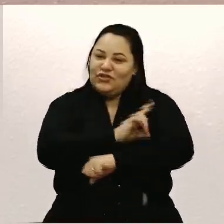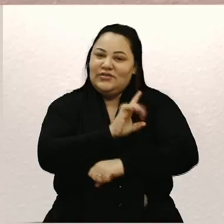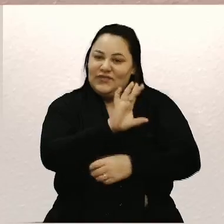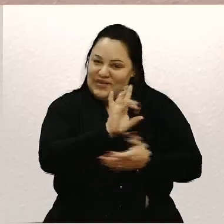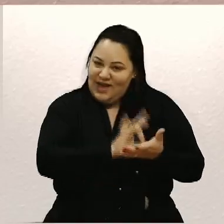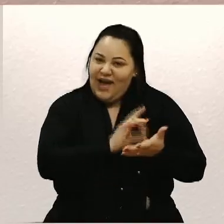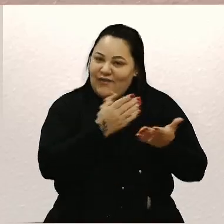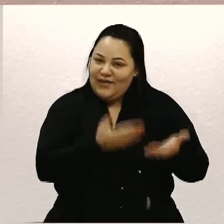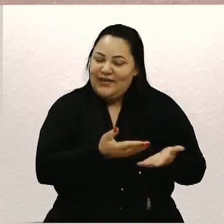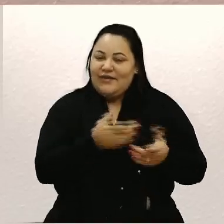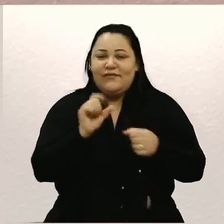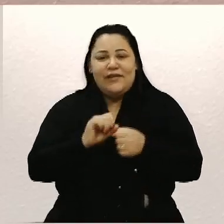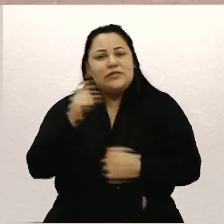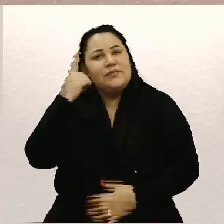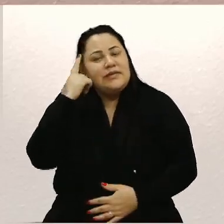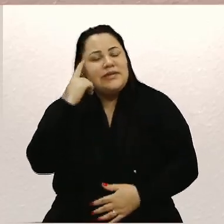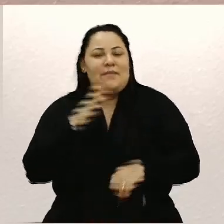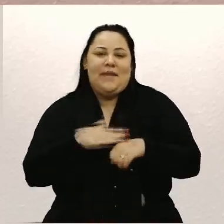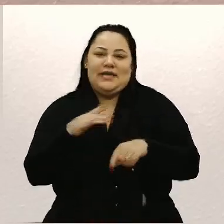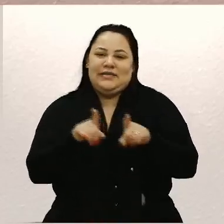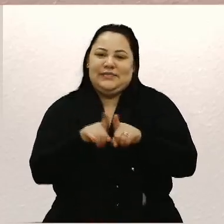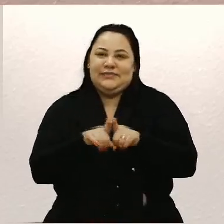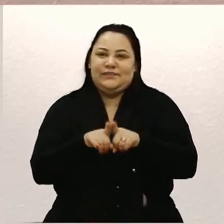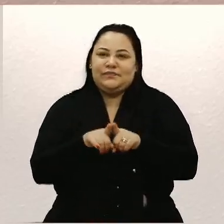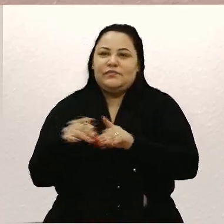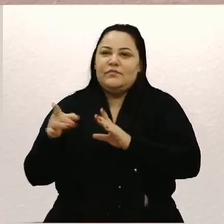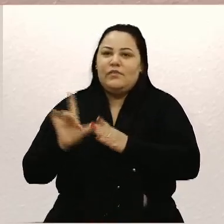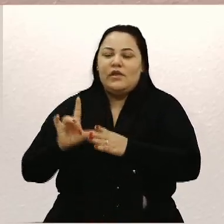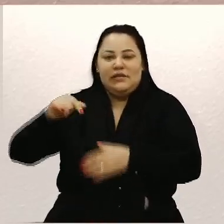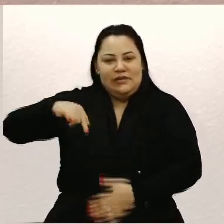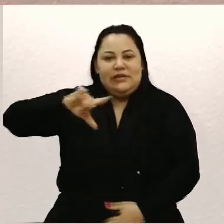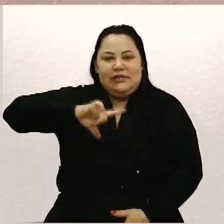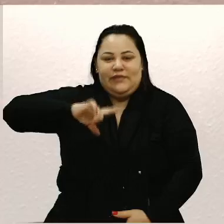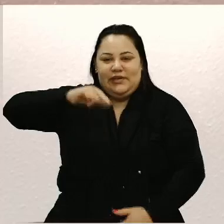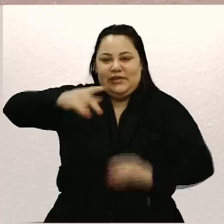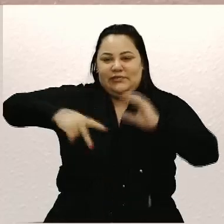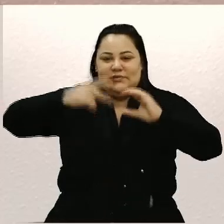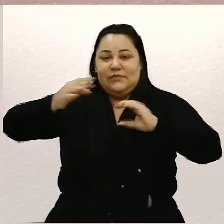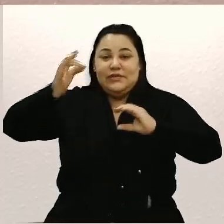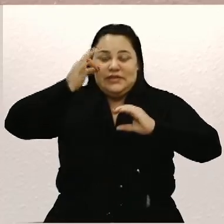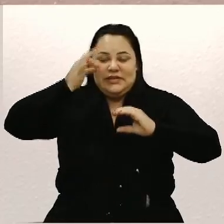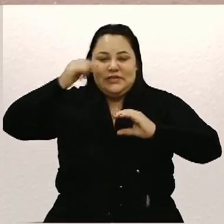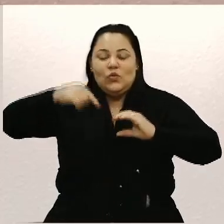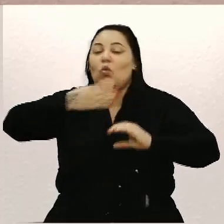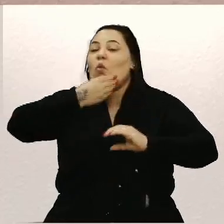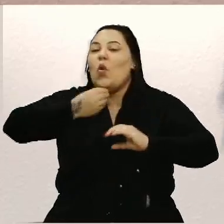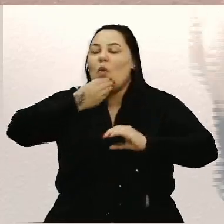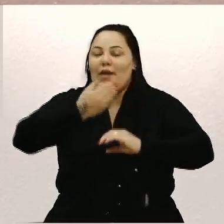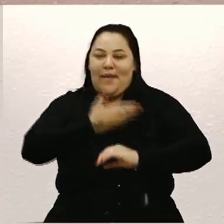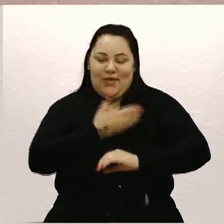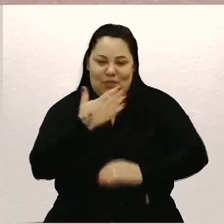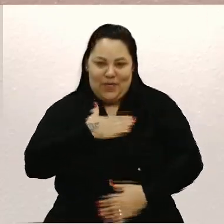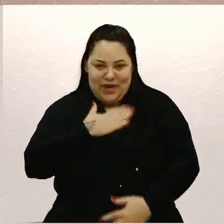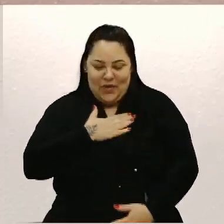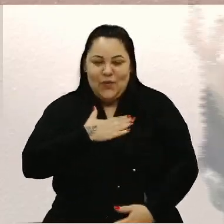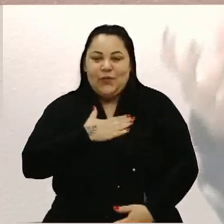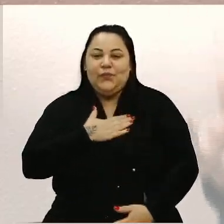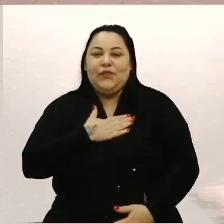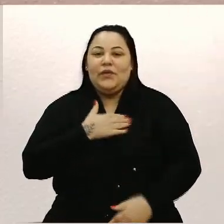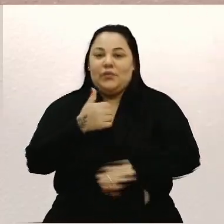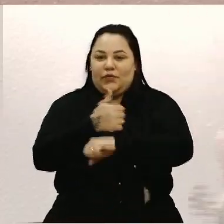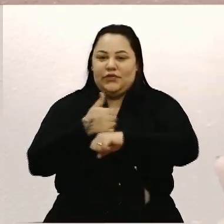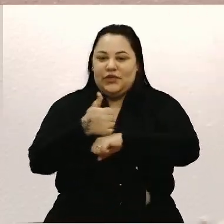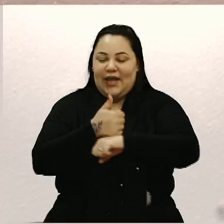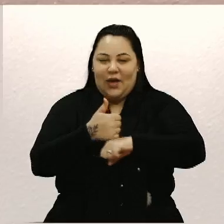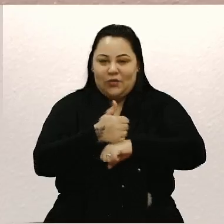com que a gente pense mais sobre isso. Há pouco a gente trouxe também aqui na Câmara um dos grandes amigos que nós temos nesse meio, assim,